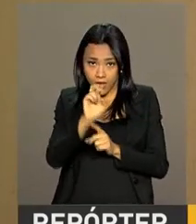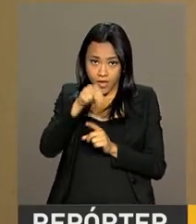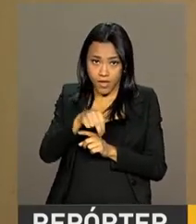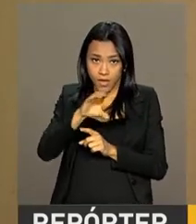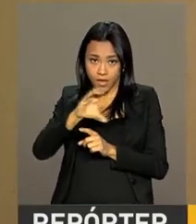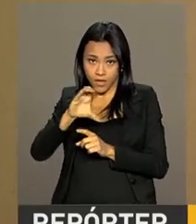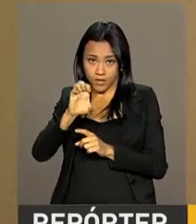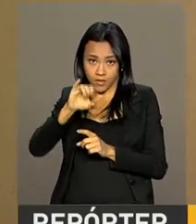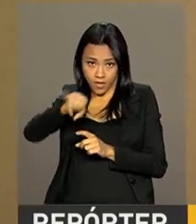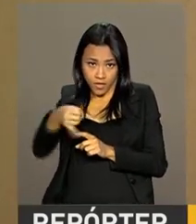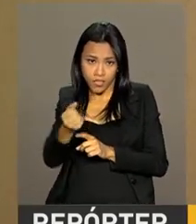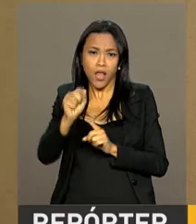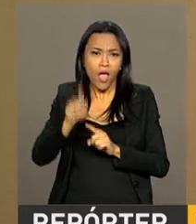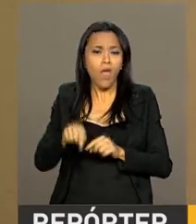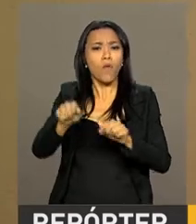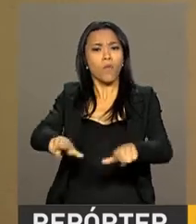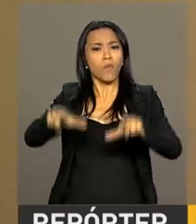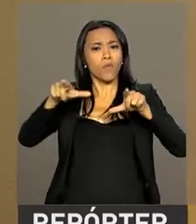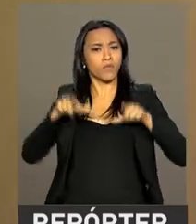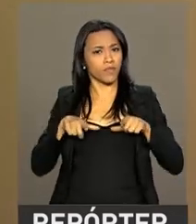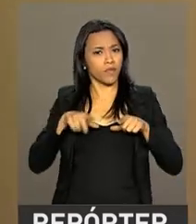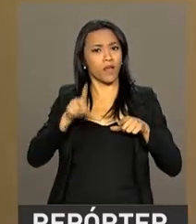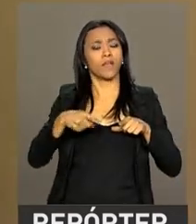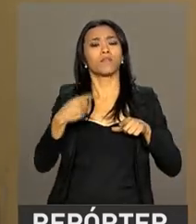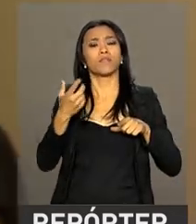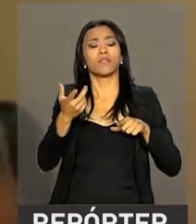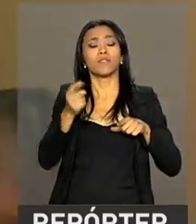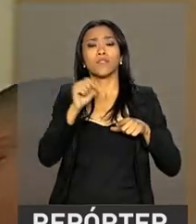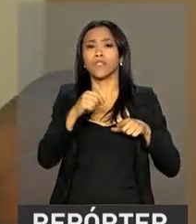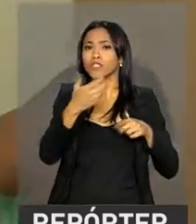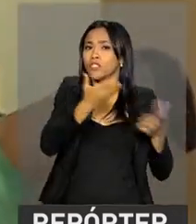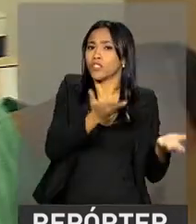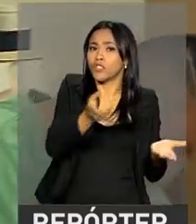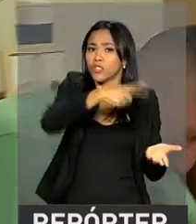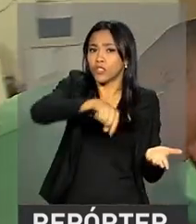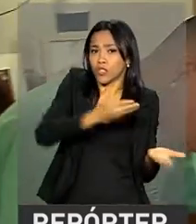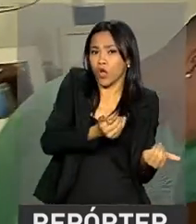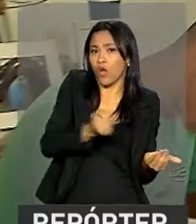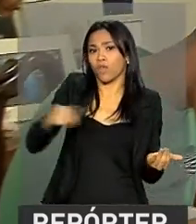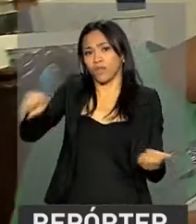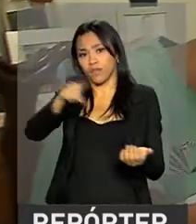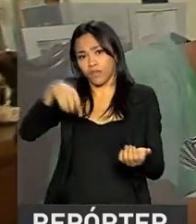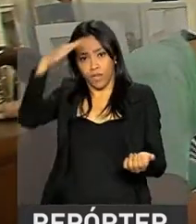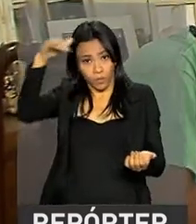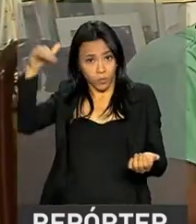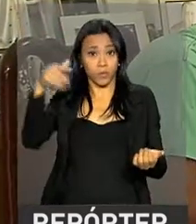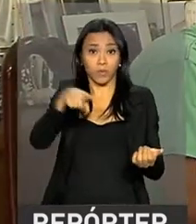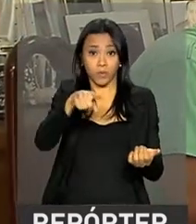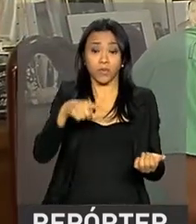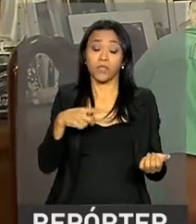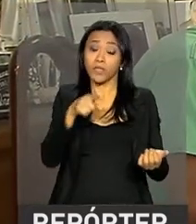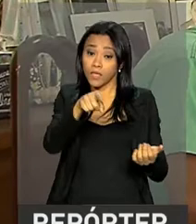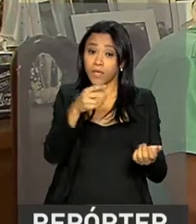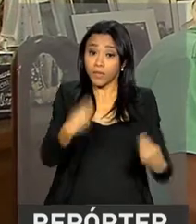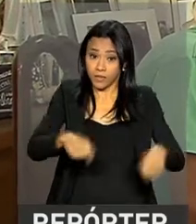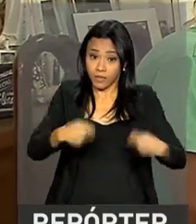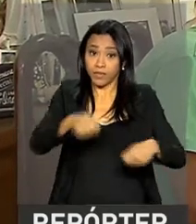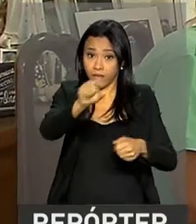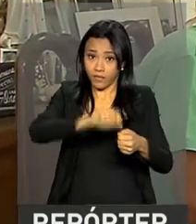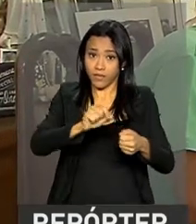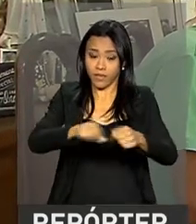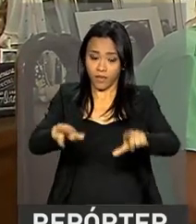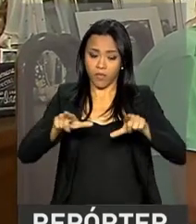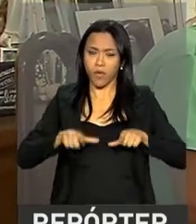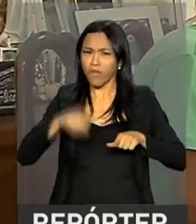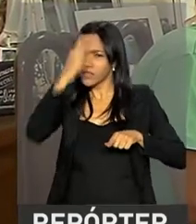competência de jovens e adultos é a oportunidade que jovens como cá eu precisava para concluir os estudos a prova é